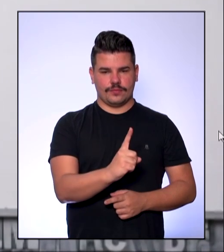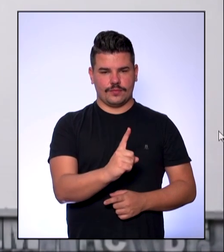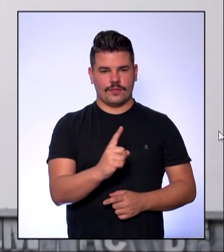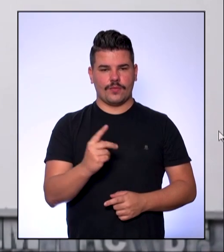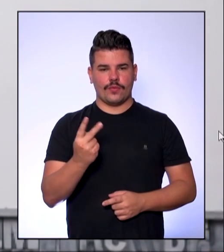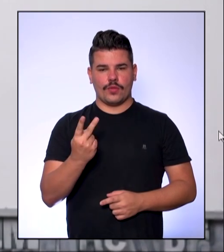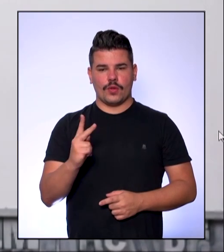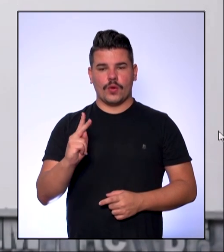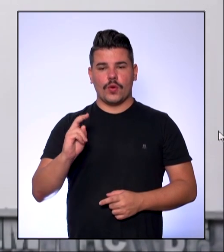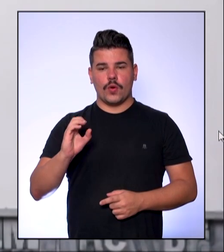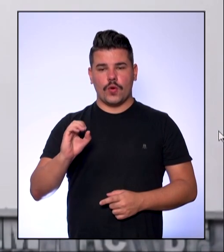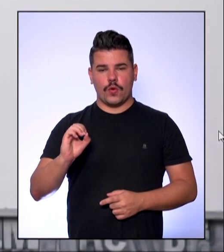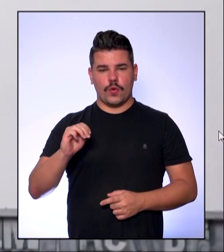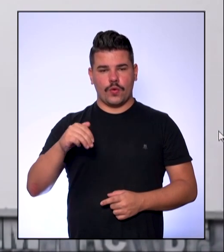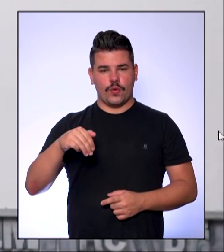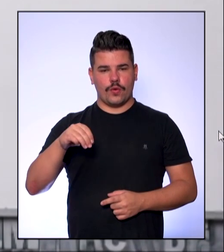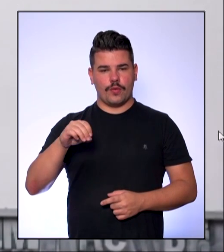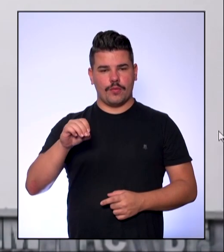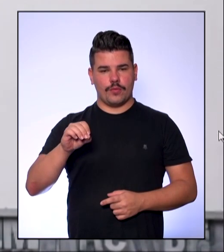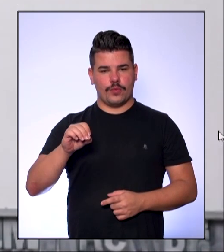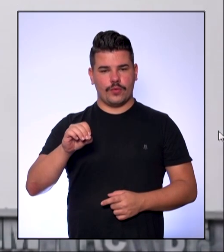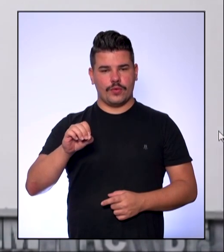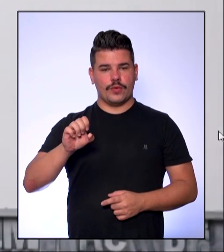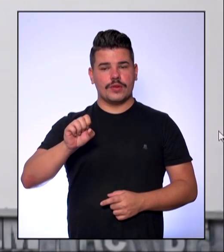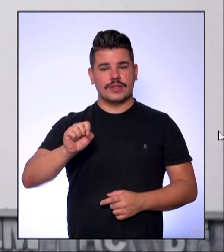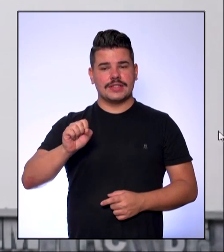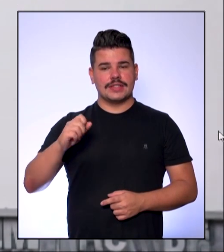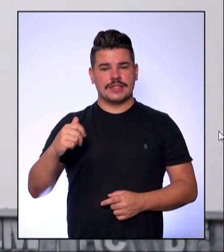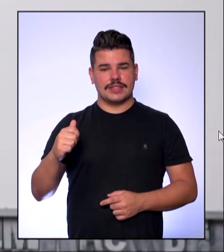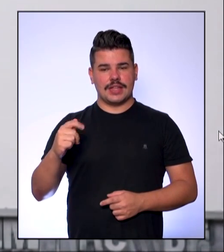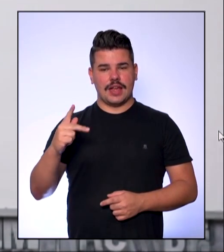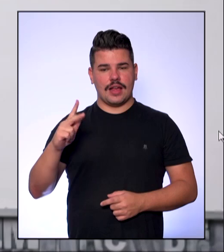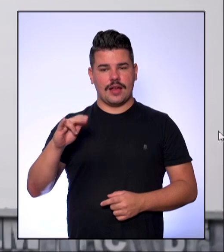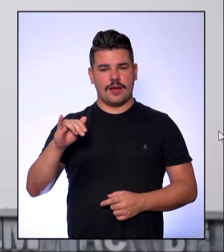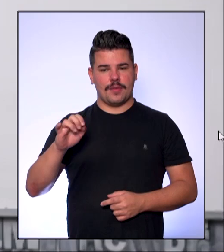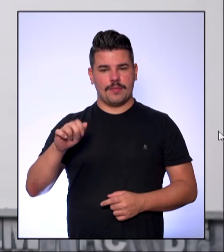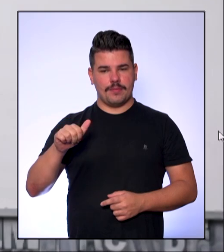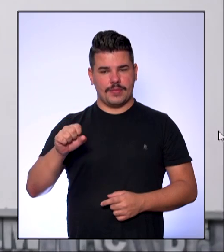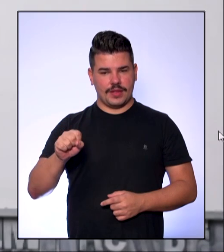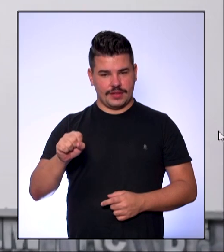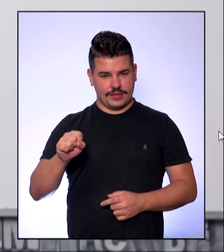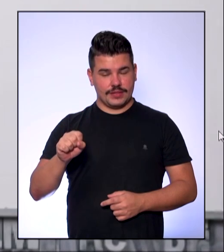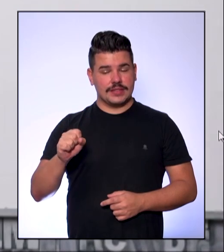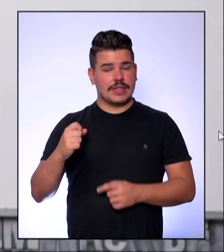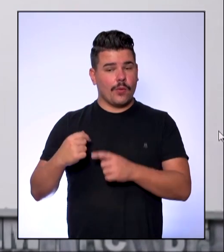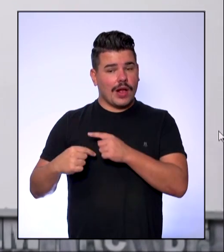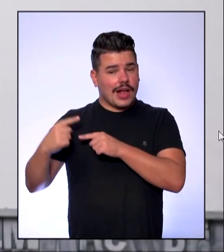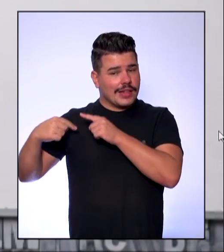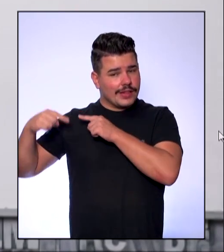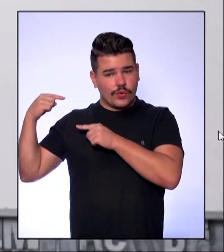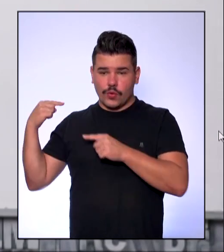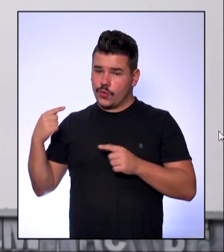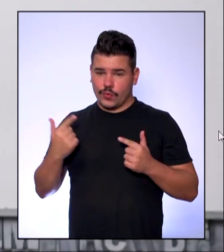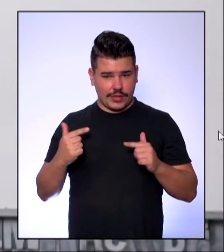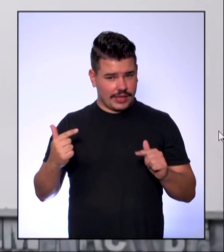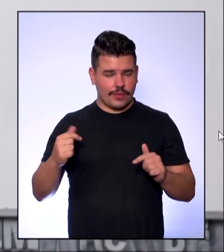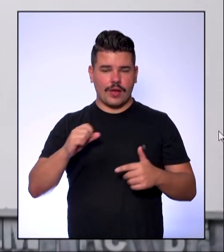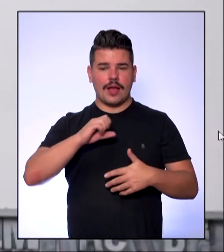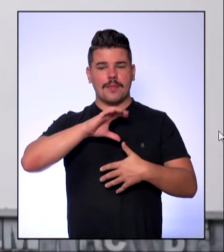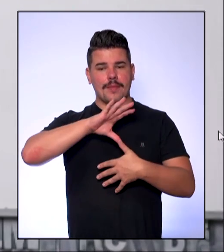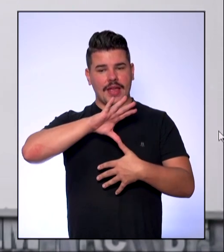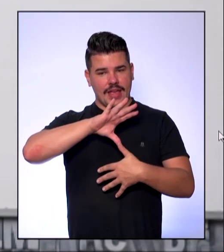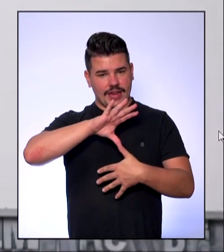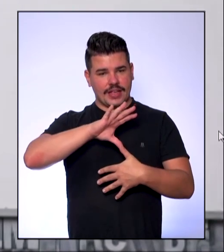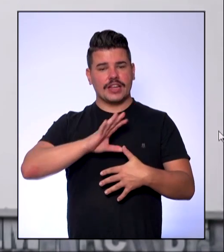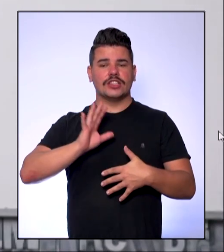Então, nós não tivemos aqui ancestrais anteriores, tá? Então, a ocupação da América, eu já tenho a